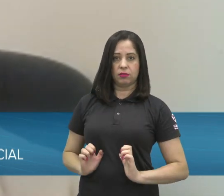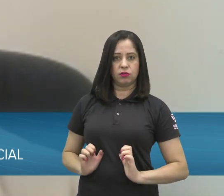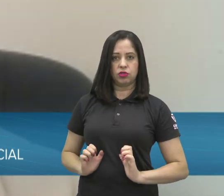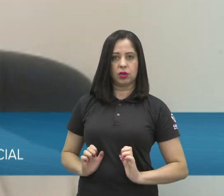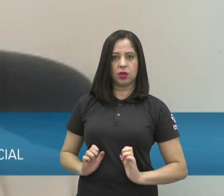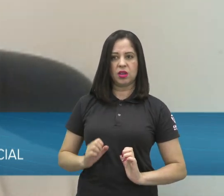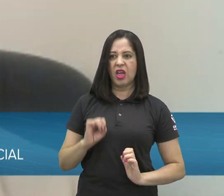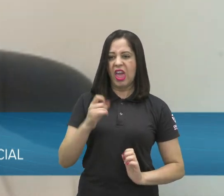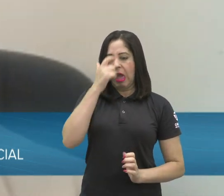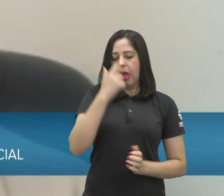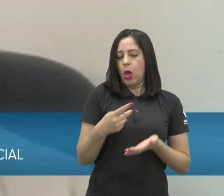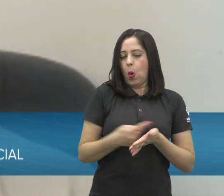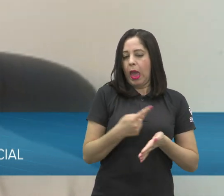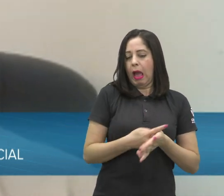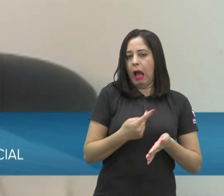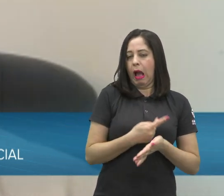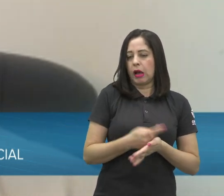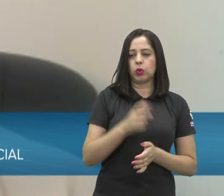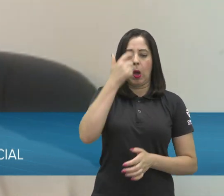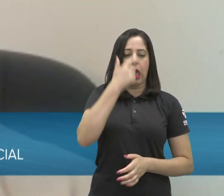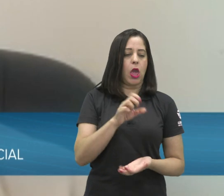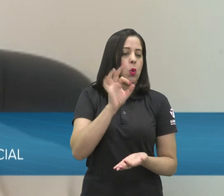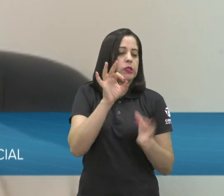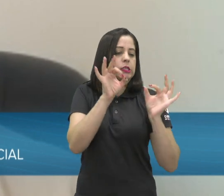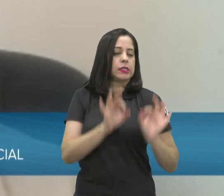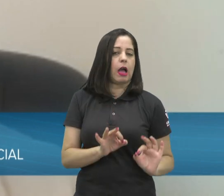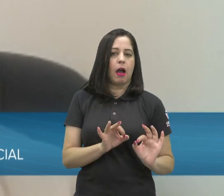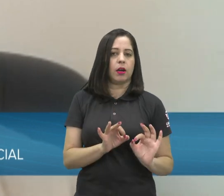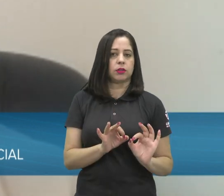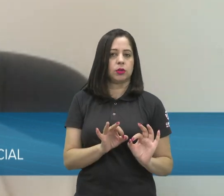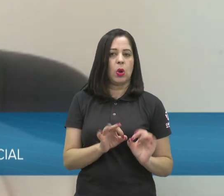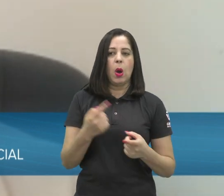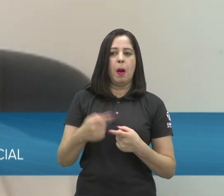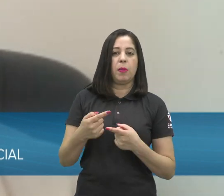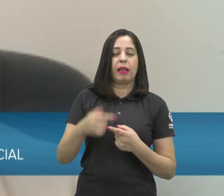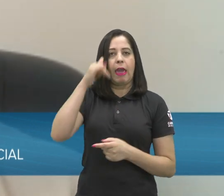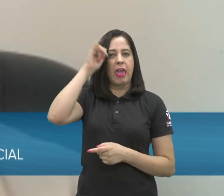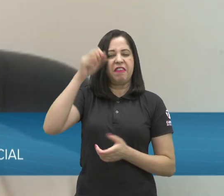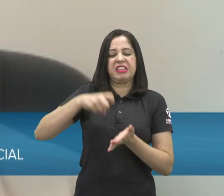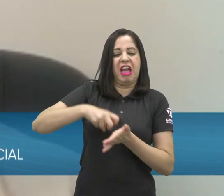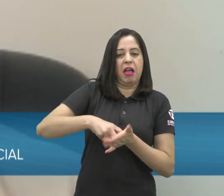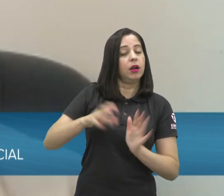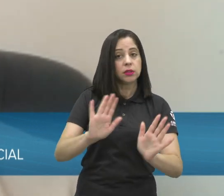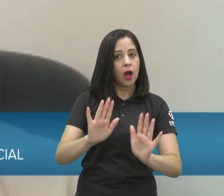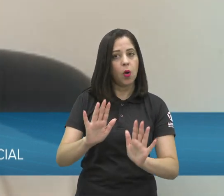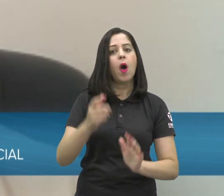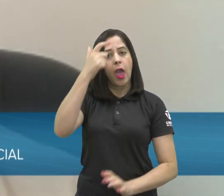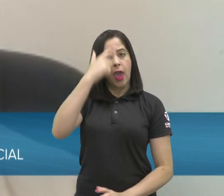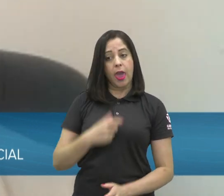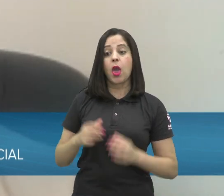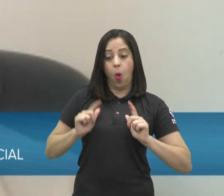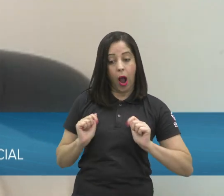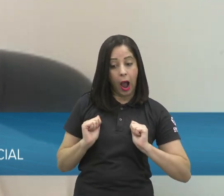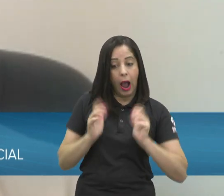eu não fazer algo errado, não é porque alguém vai me punir ou porque a sociedade implica, é porque eu não quero fazer isso para